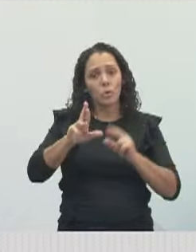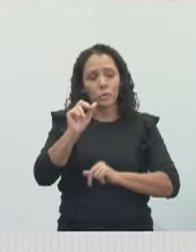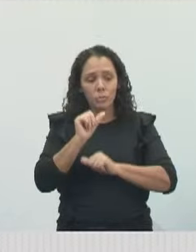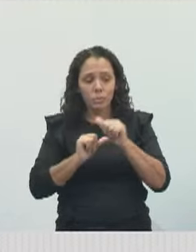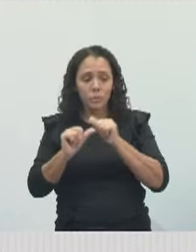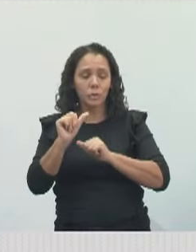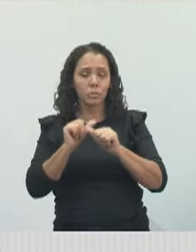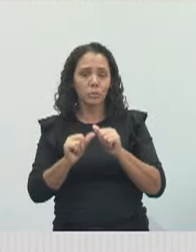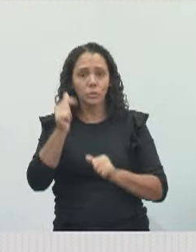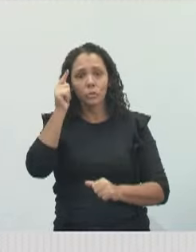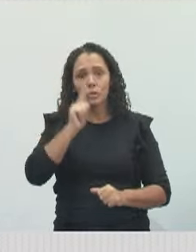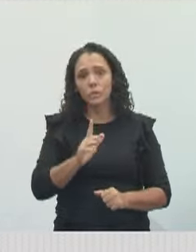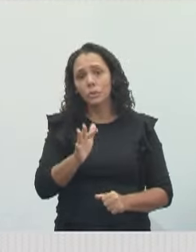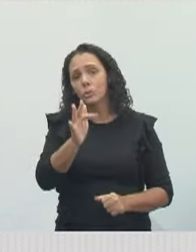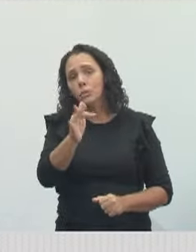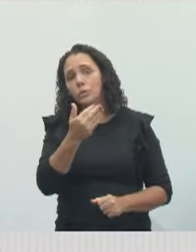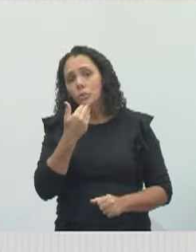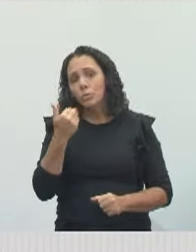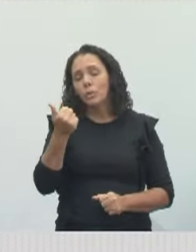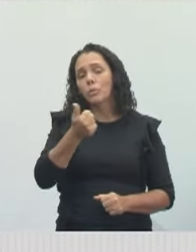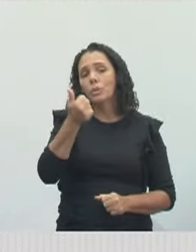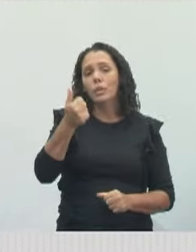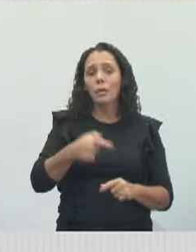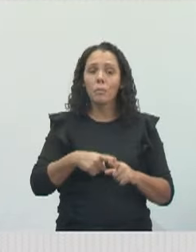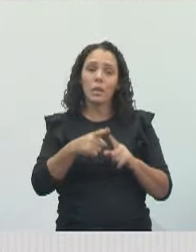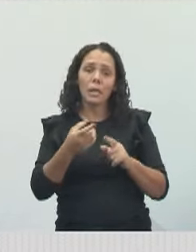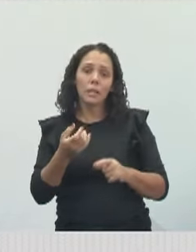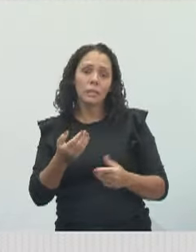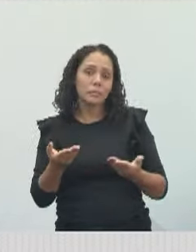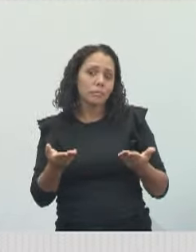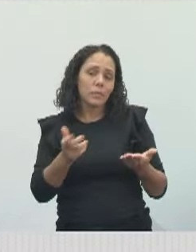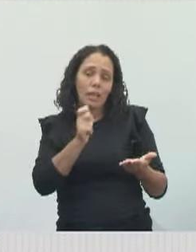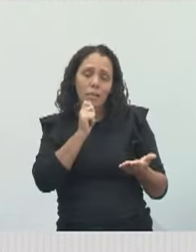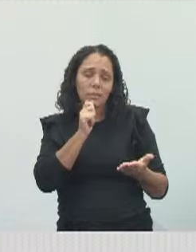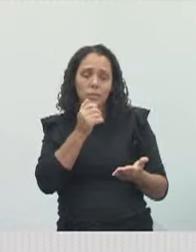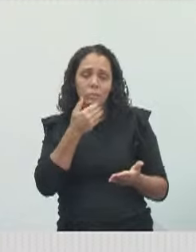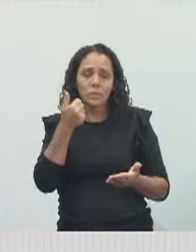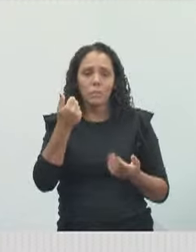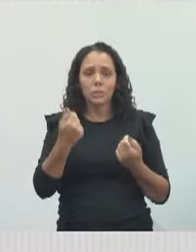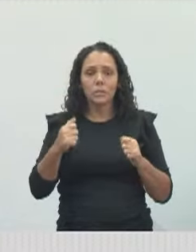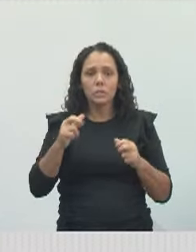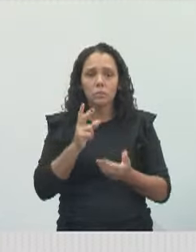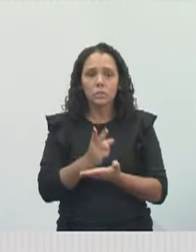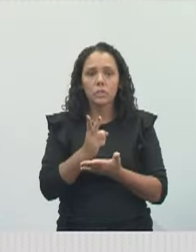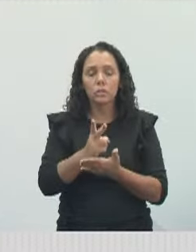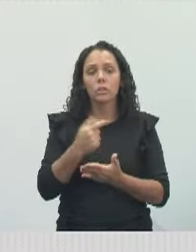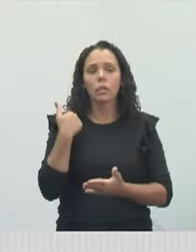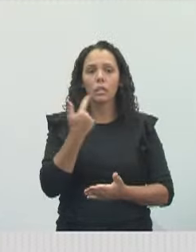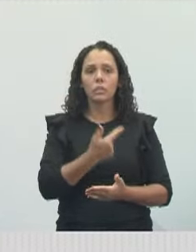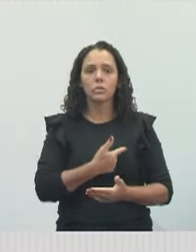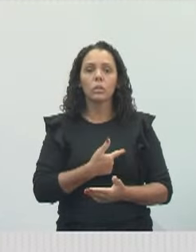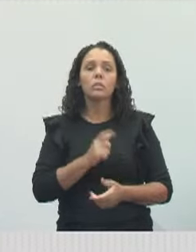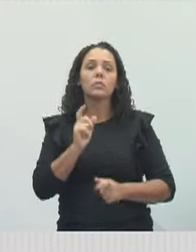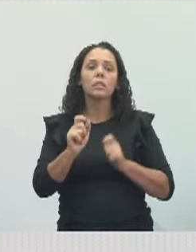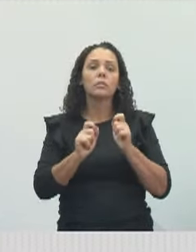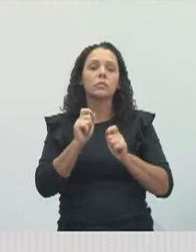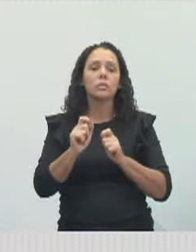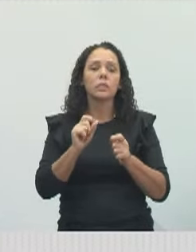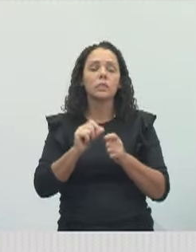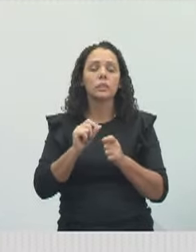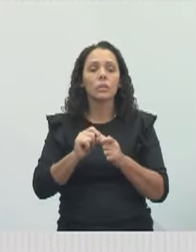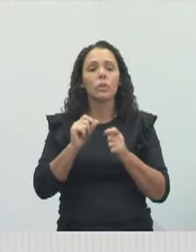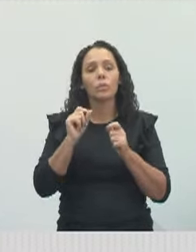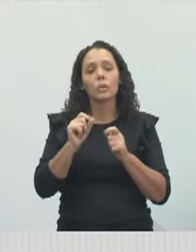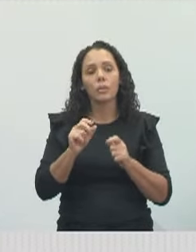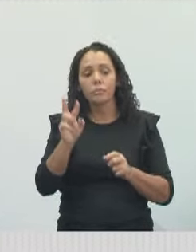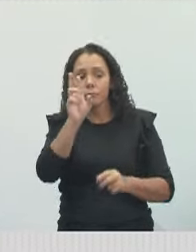para melhorar, para que a gente possa acelerar os trabalhos, mas enquanto não melhora, continuar desse jeito, o que a gente tem que fazer enquanto vereador é o que nós estamos